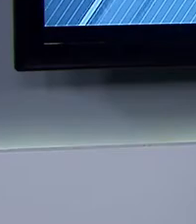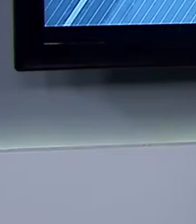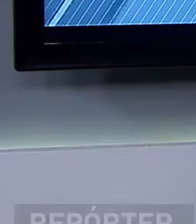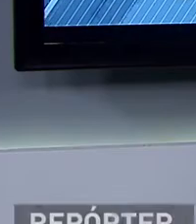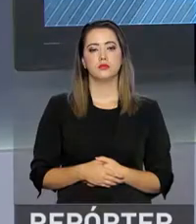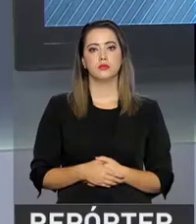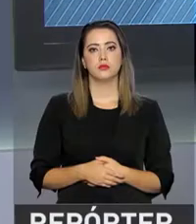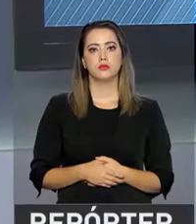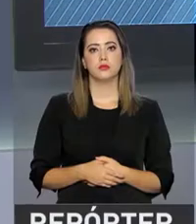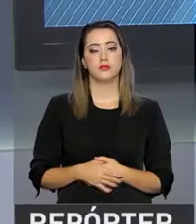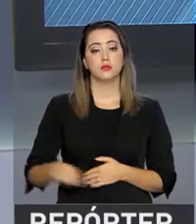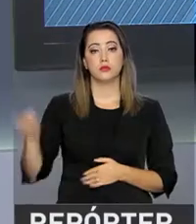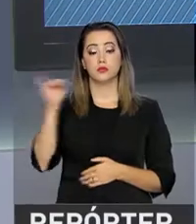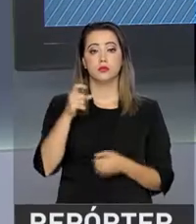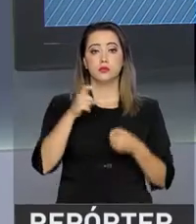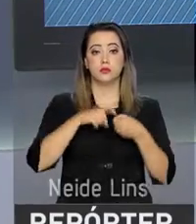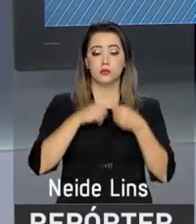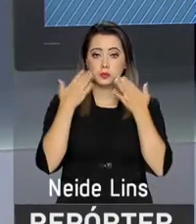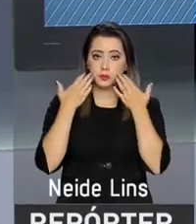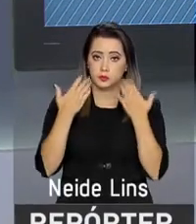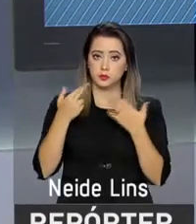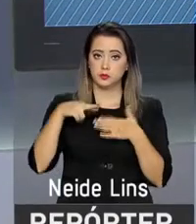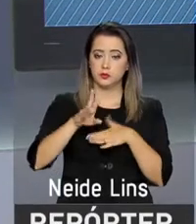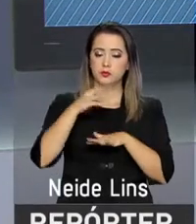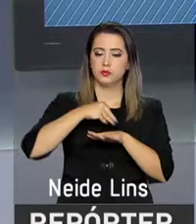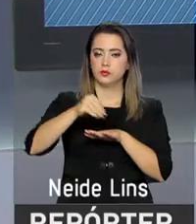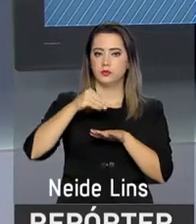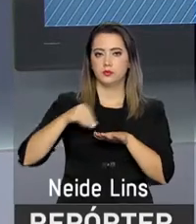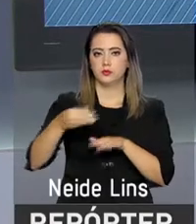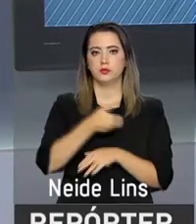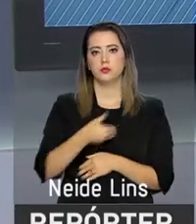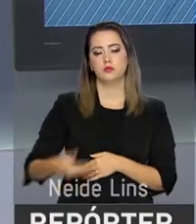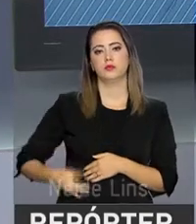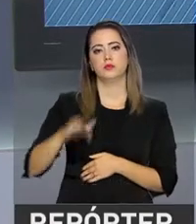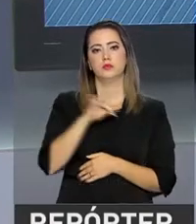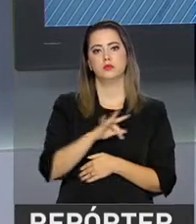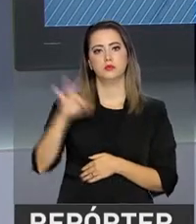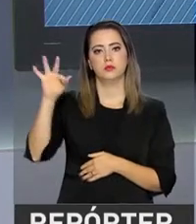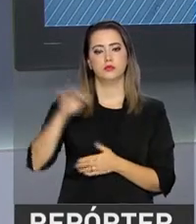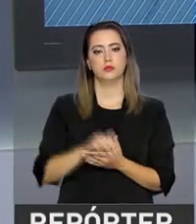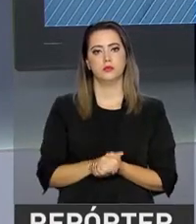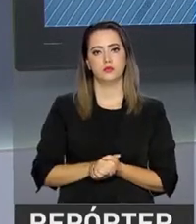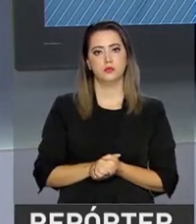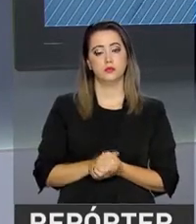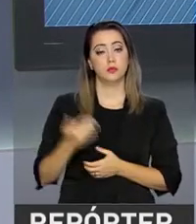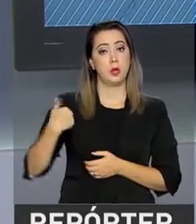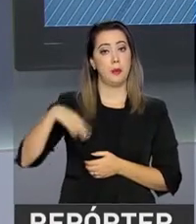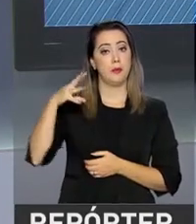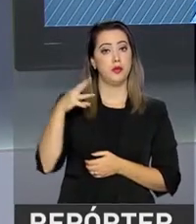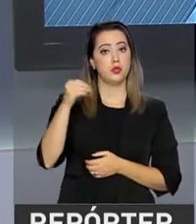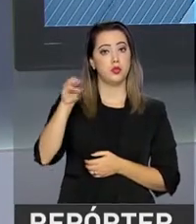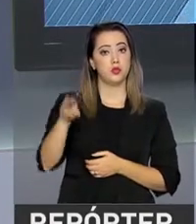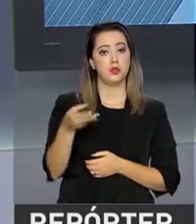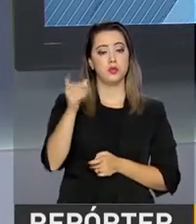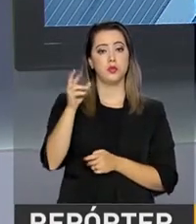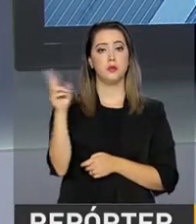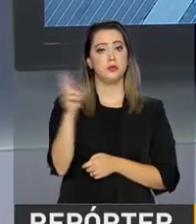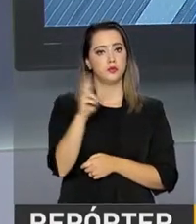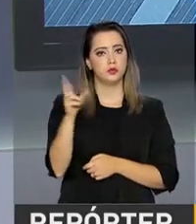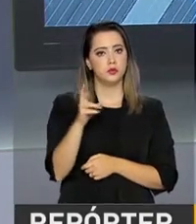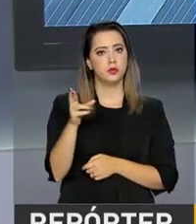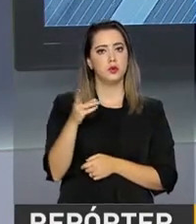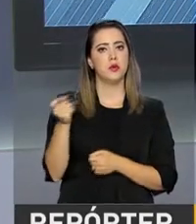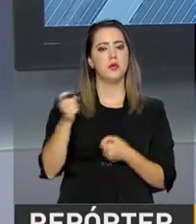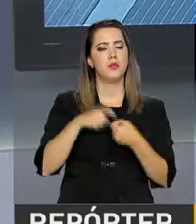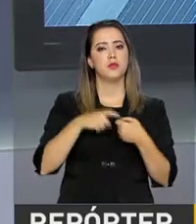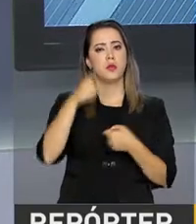olá estamos de volta com o repórter nbr as notícias do governo federal mais de 30 milhões de reais para